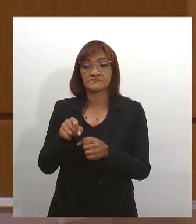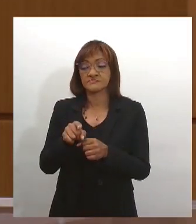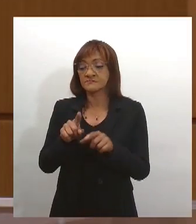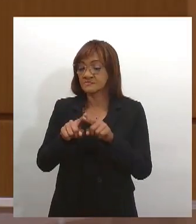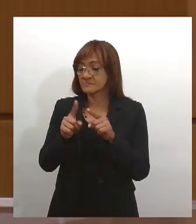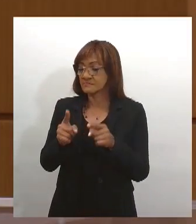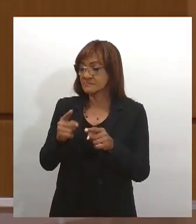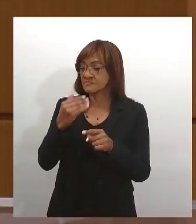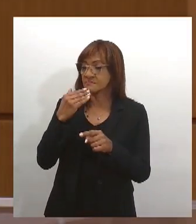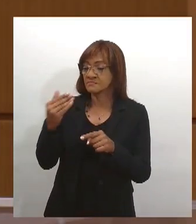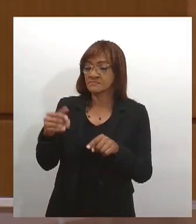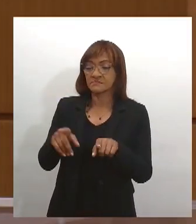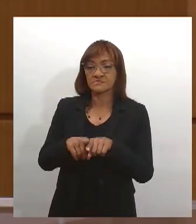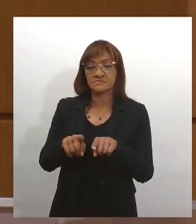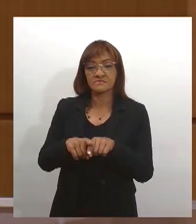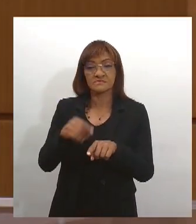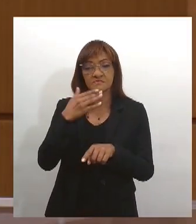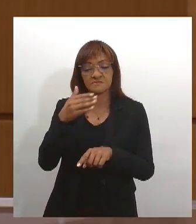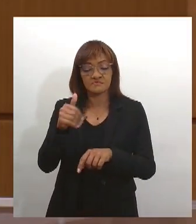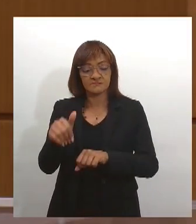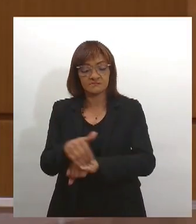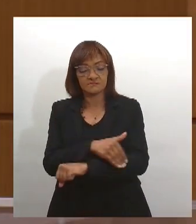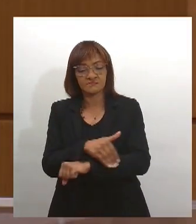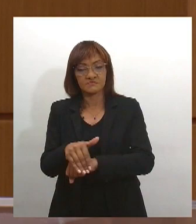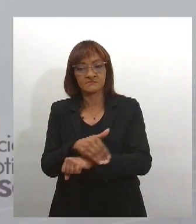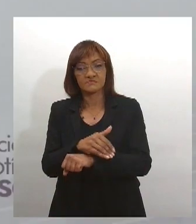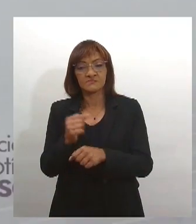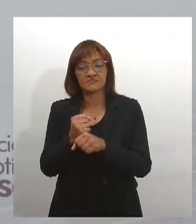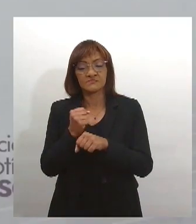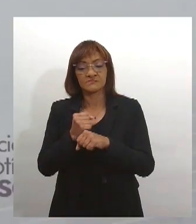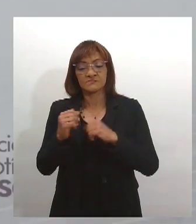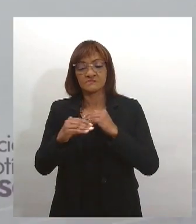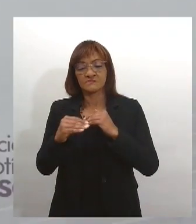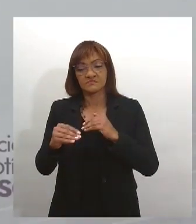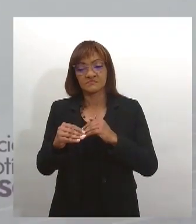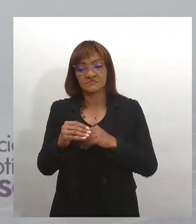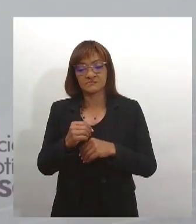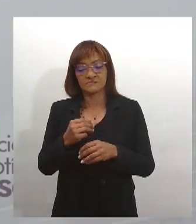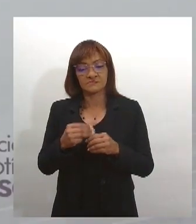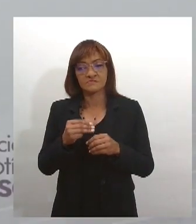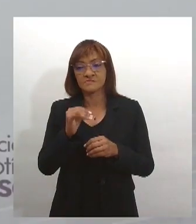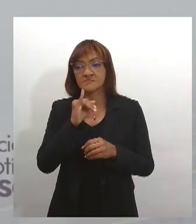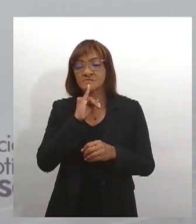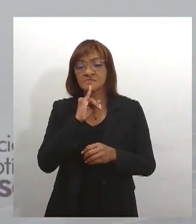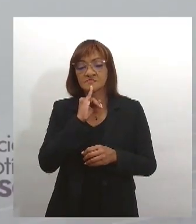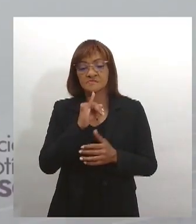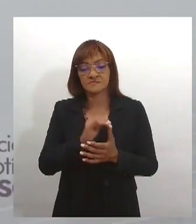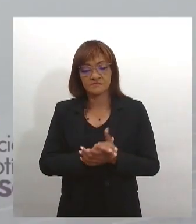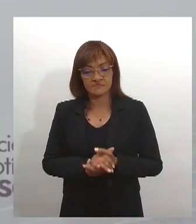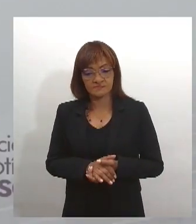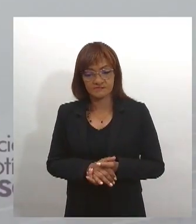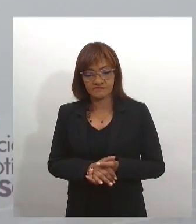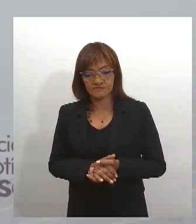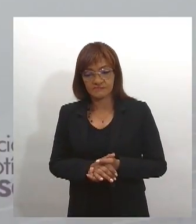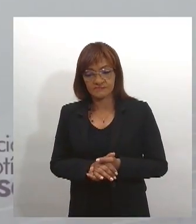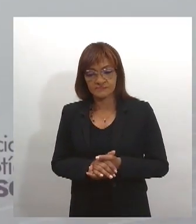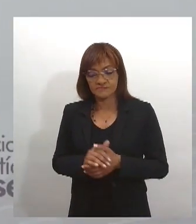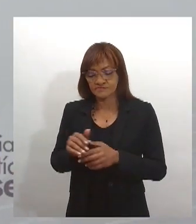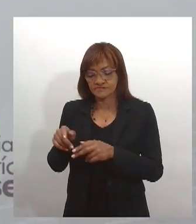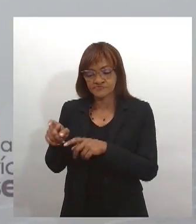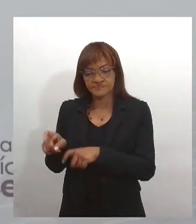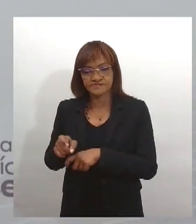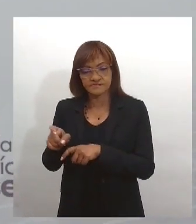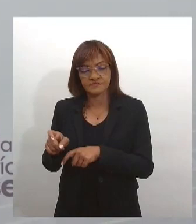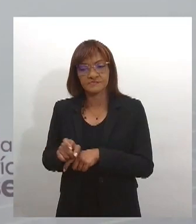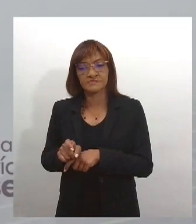uma das rodovias estaduais que corta o município de Itabaiana. Um pedaço ali que liga o povoado Bom Jardim ao bairro São Cristóvão de